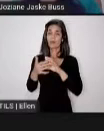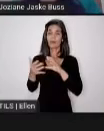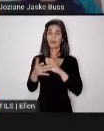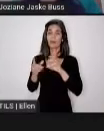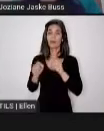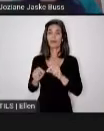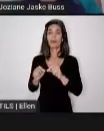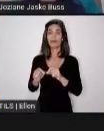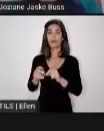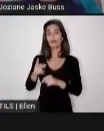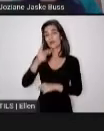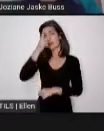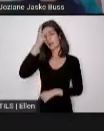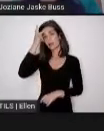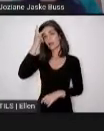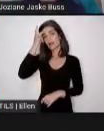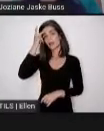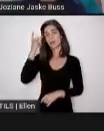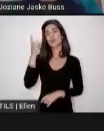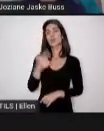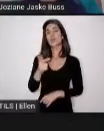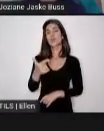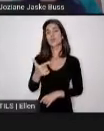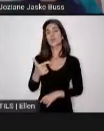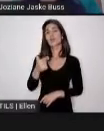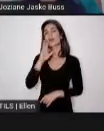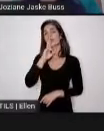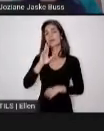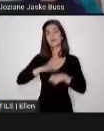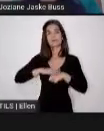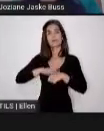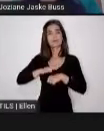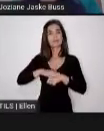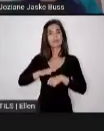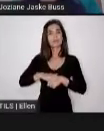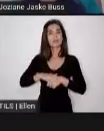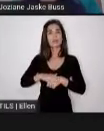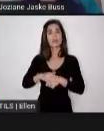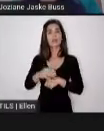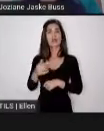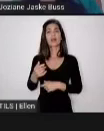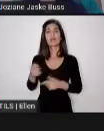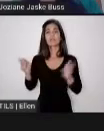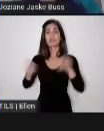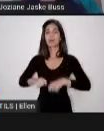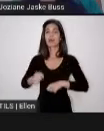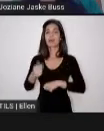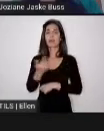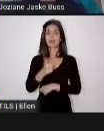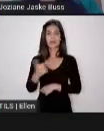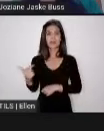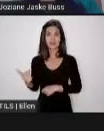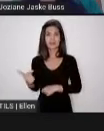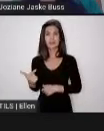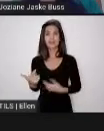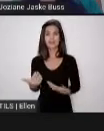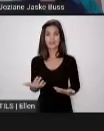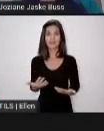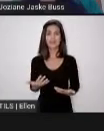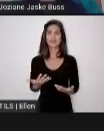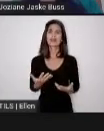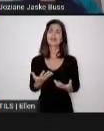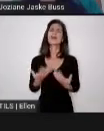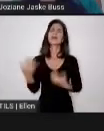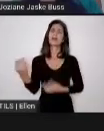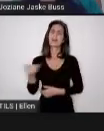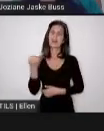por si mesma, que ela tem uma incapacidade, enfim. Então, é muito importante